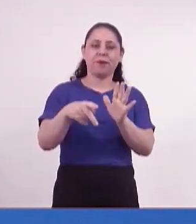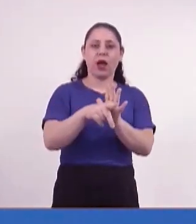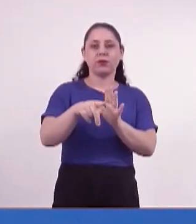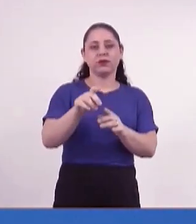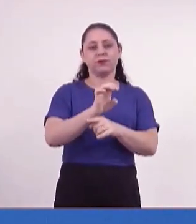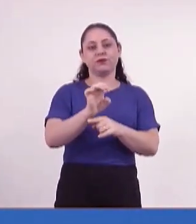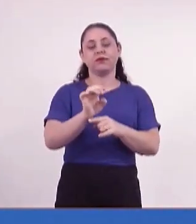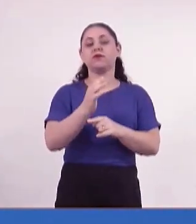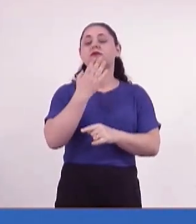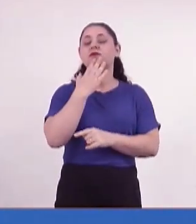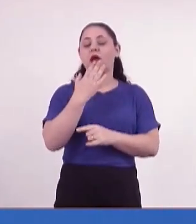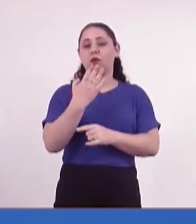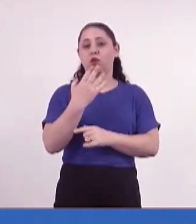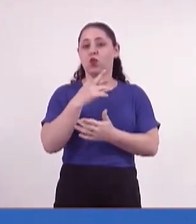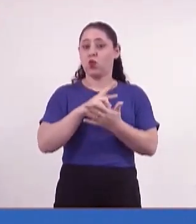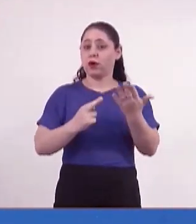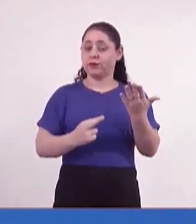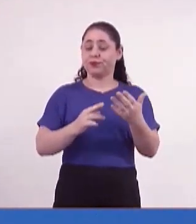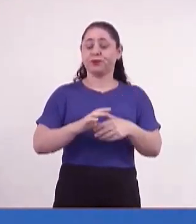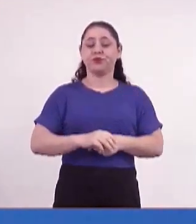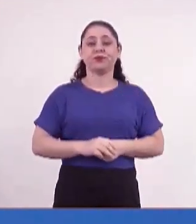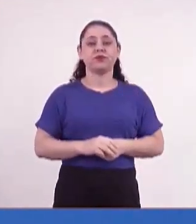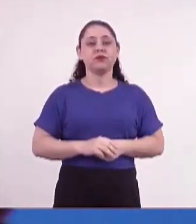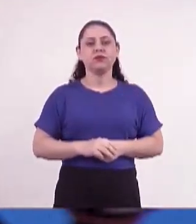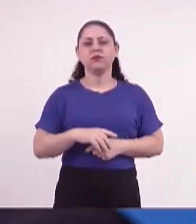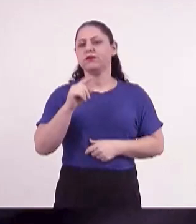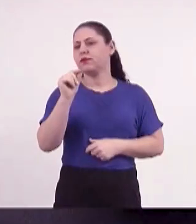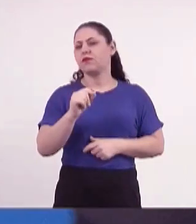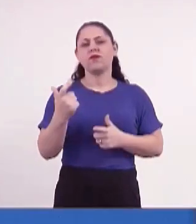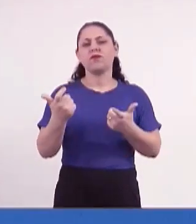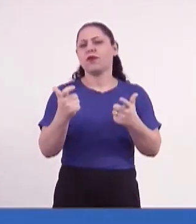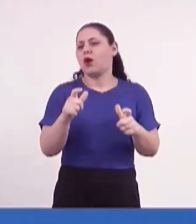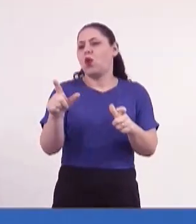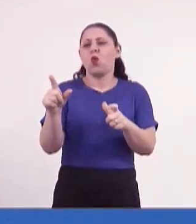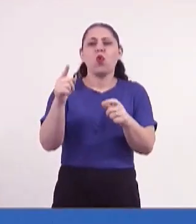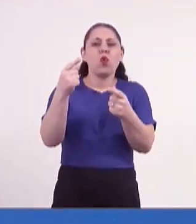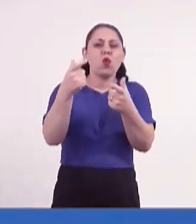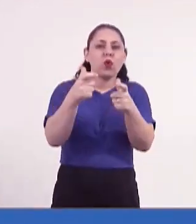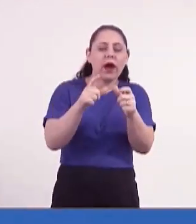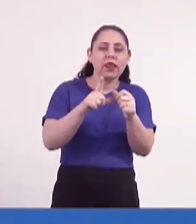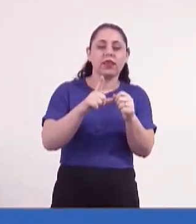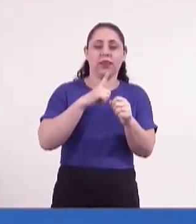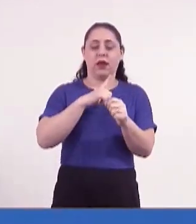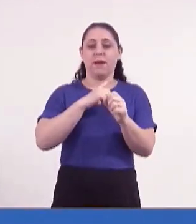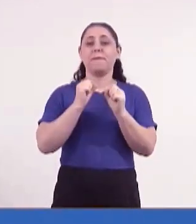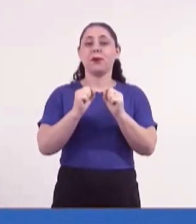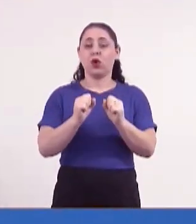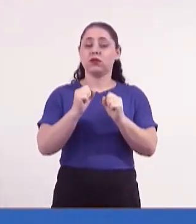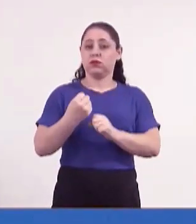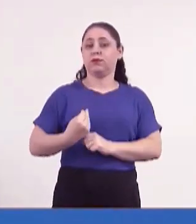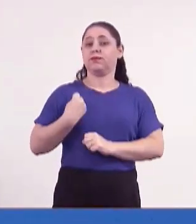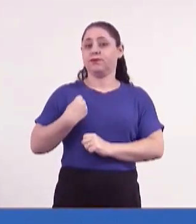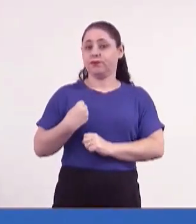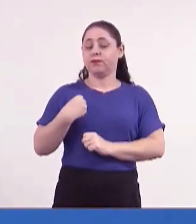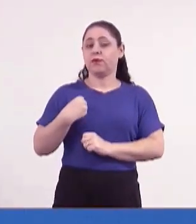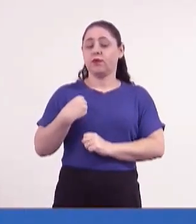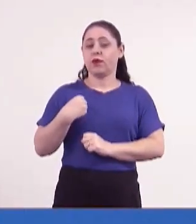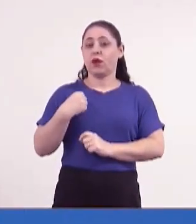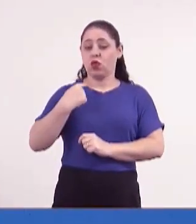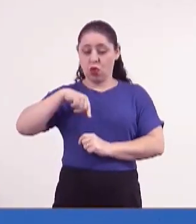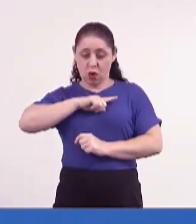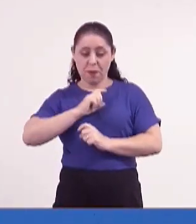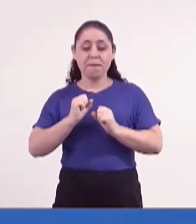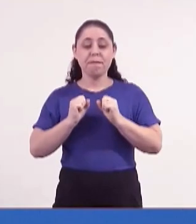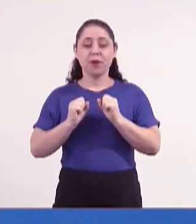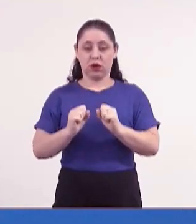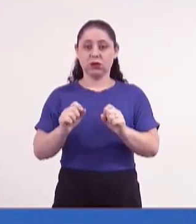Sul. Esse é um requerimento que pede esse espaço, essa cadeira da Assembleia Legislativa para que